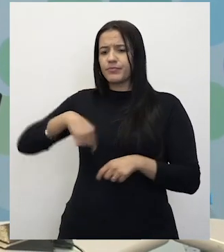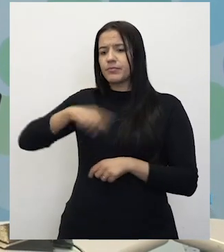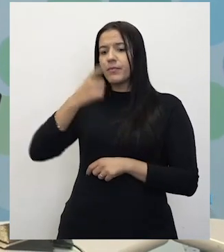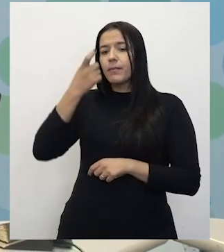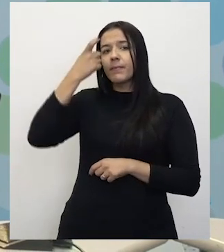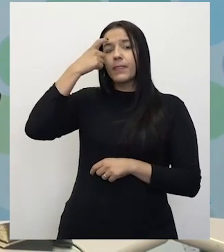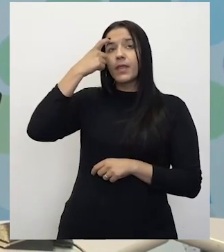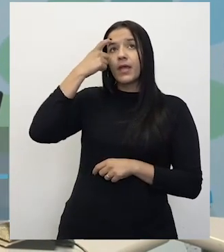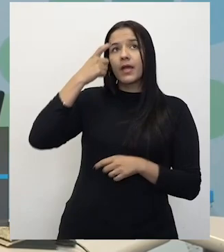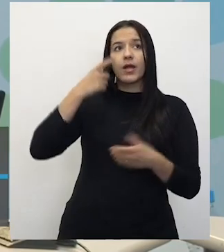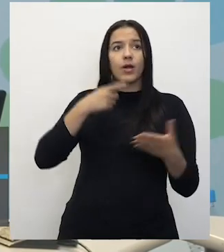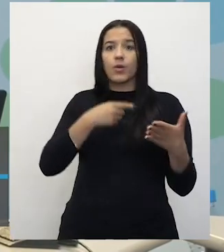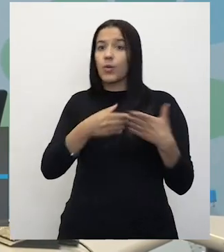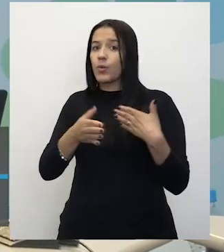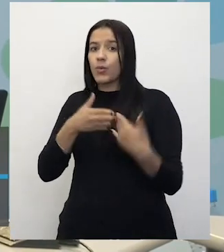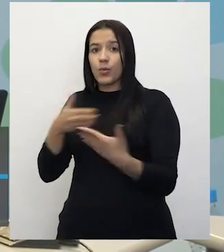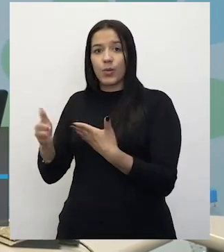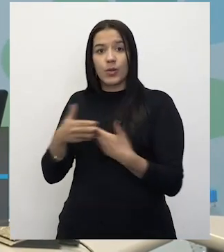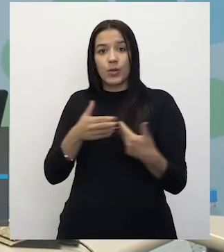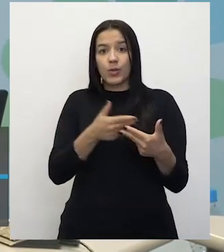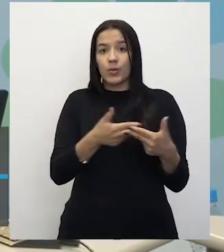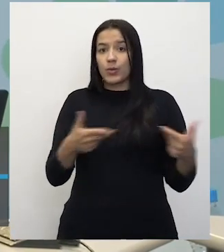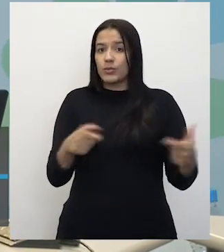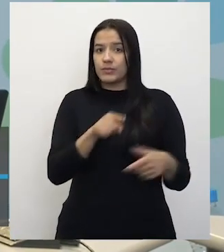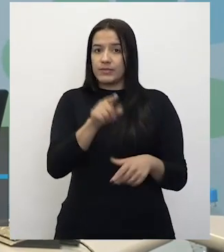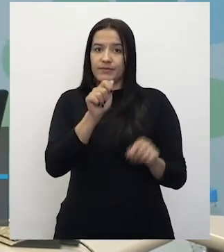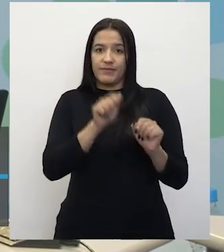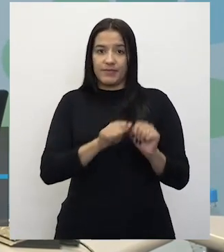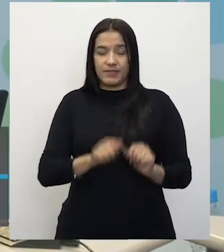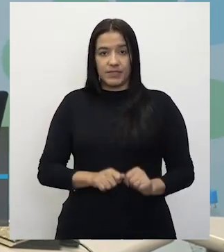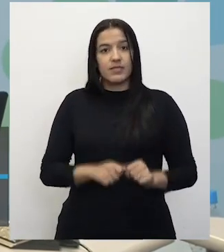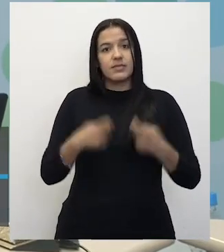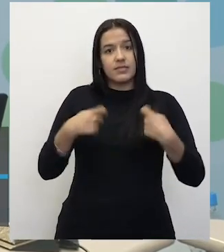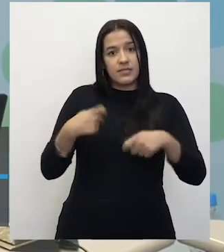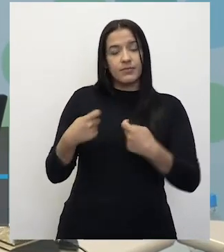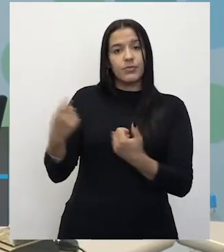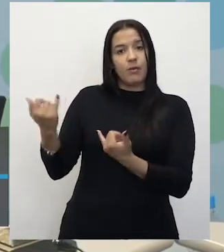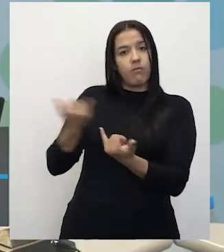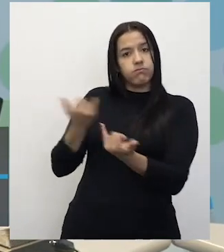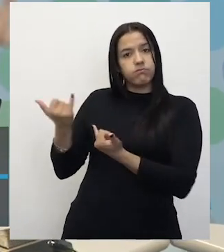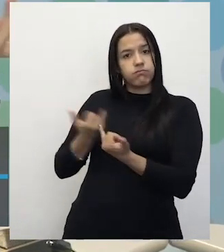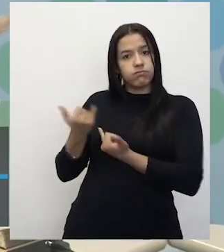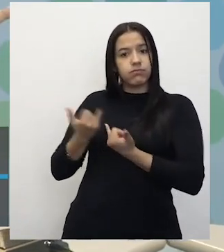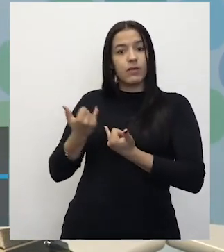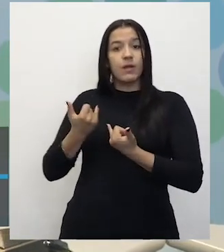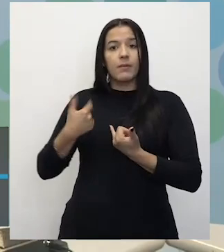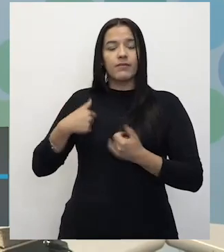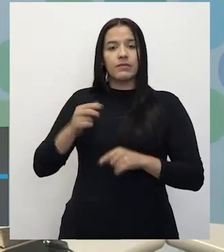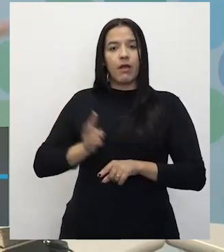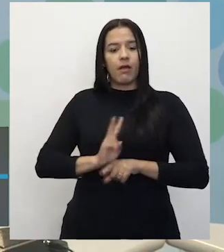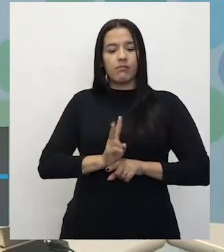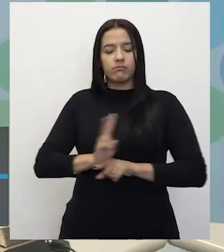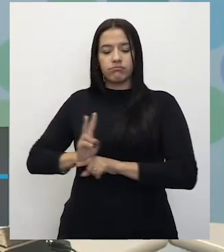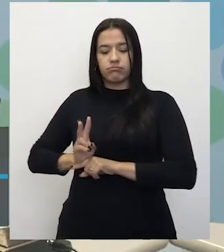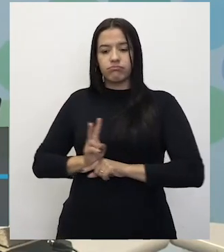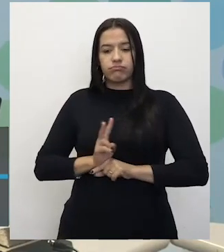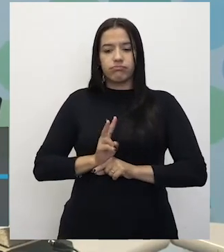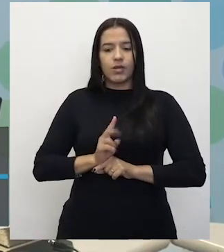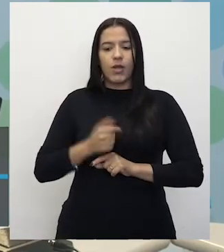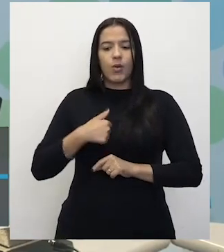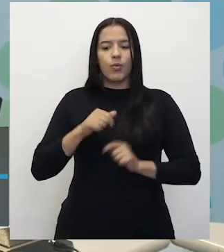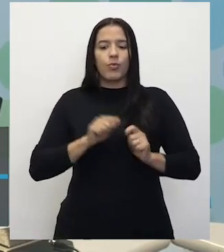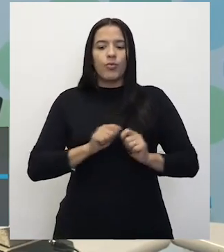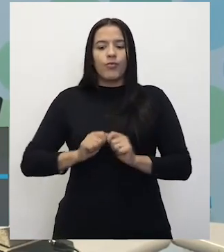basicamente qualquer coisa que você vai fazer, você precisa ter indicadores para você saber, para você monitorar, né? Obviamente, estamos falando